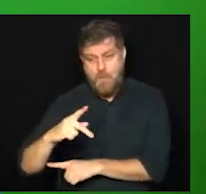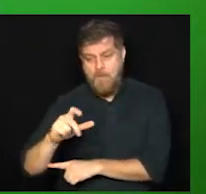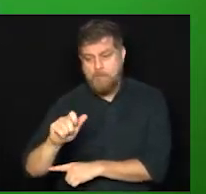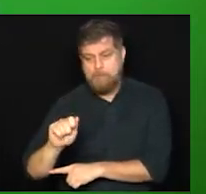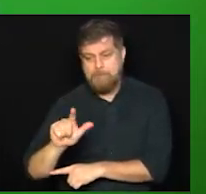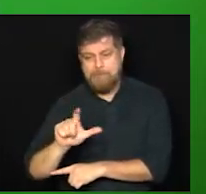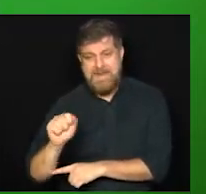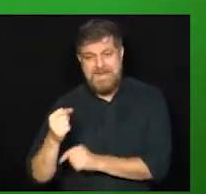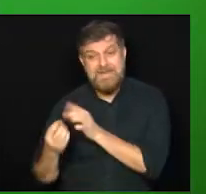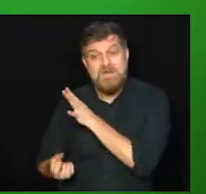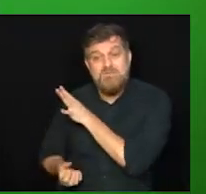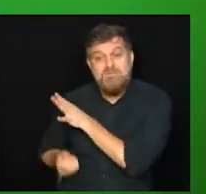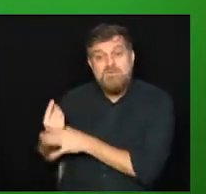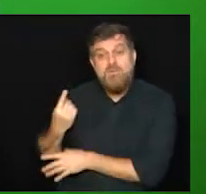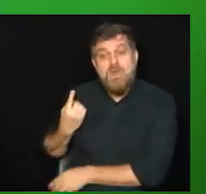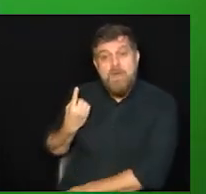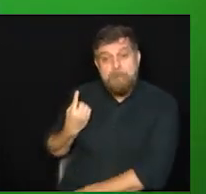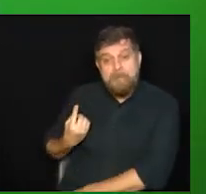desde